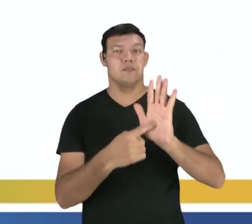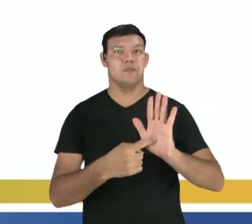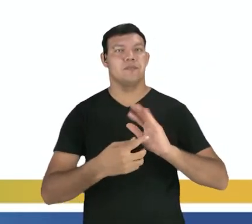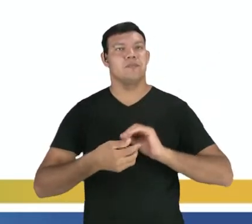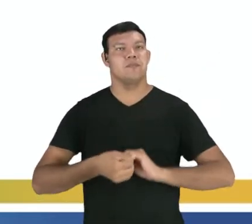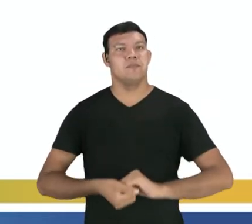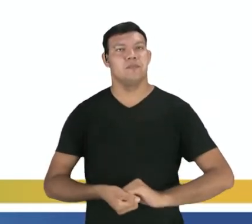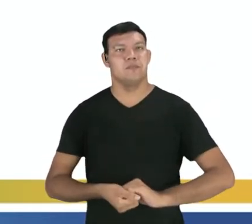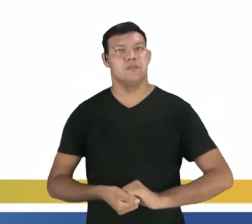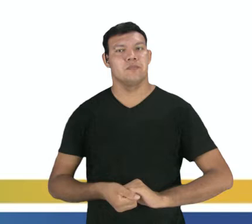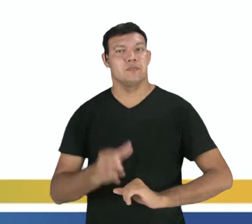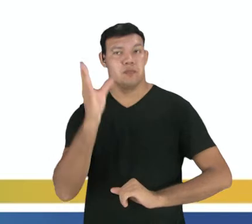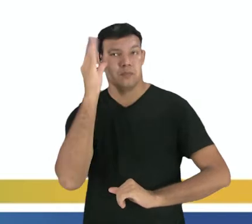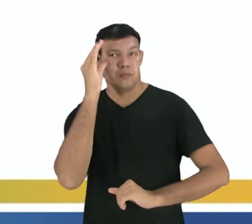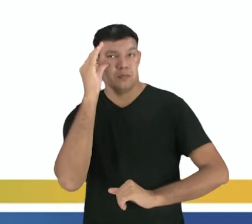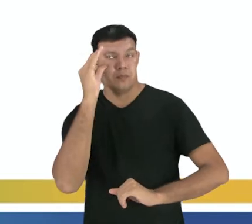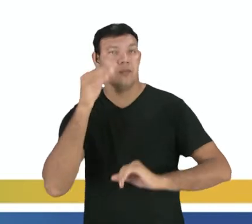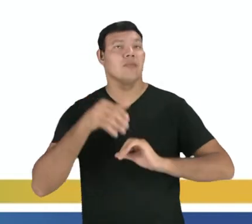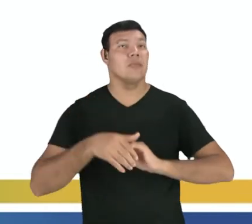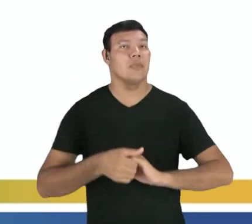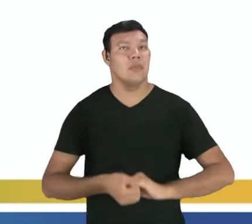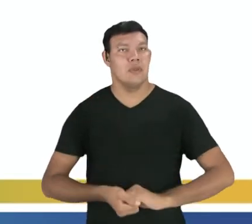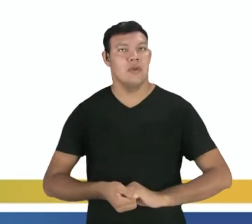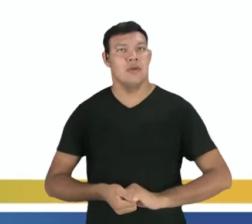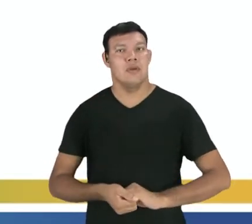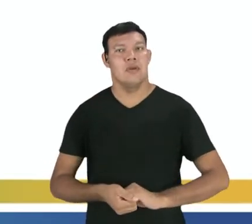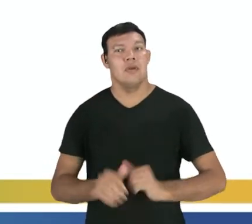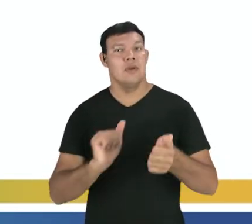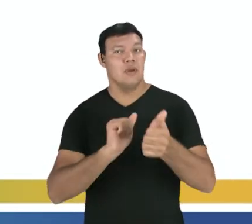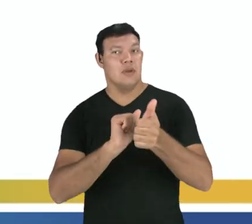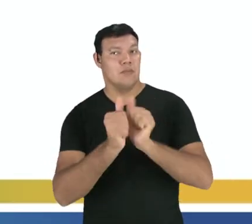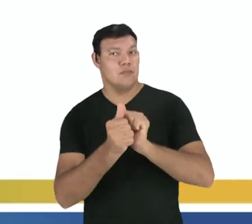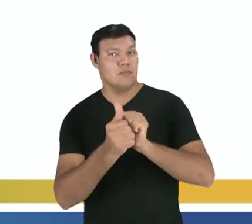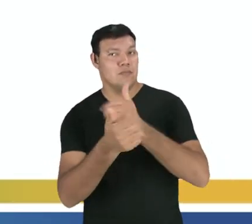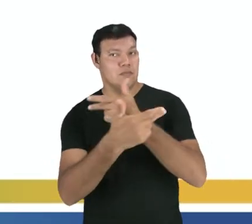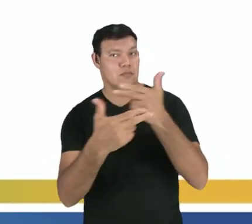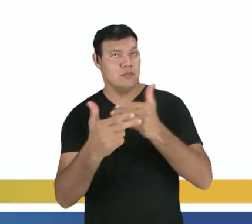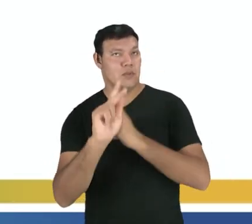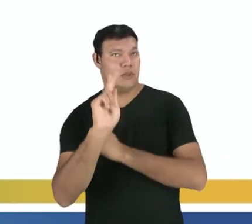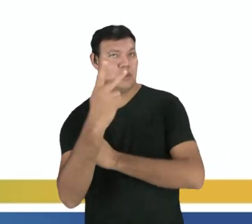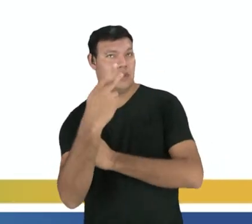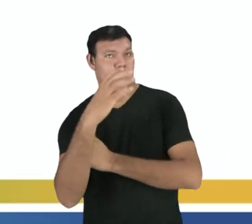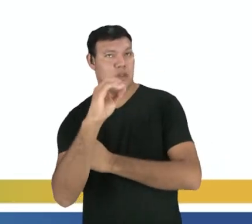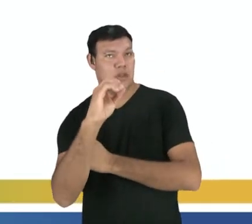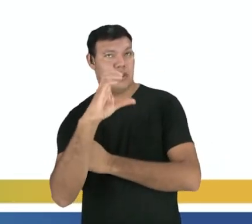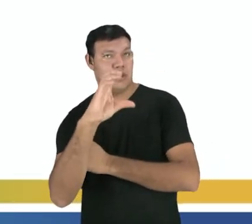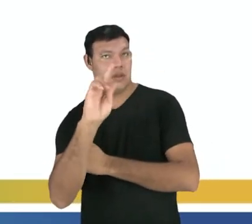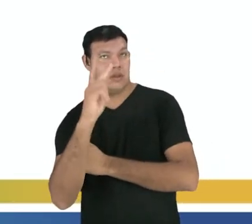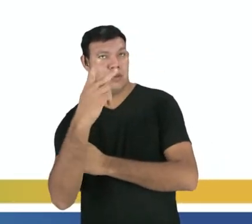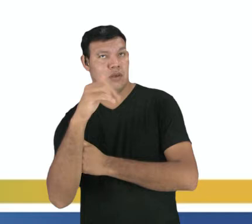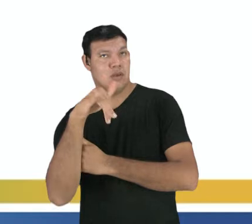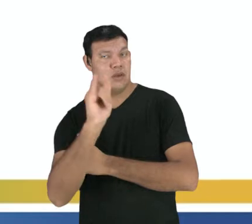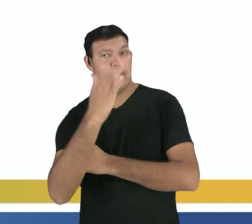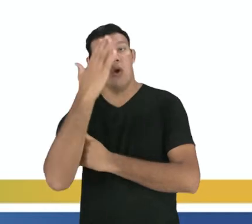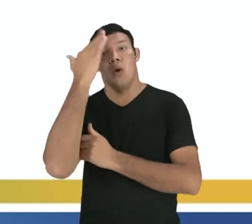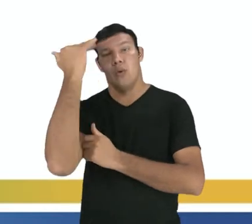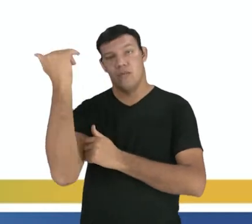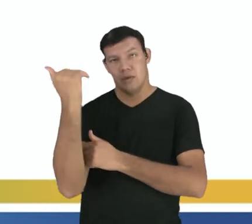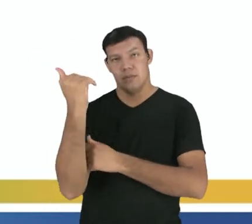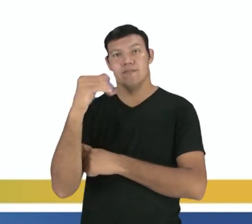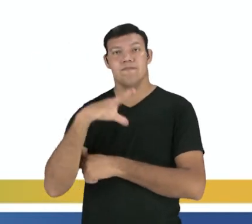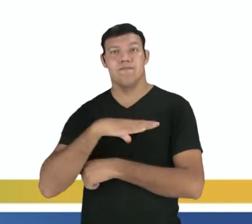seguinte, a curiosidade. Hockey is very popular in Canada. Hockey é muito